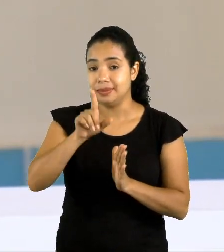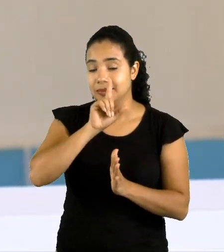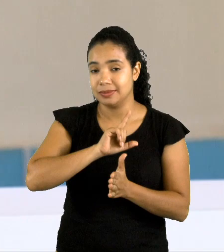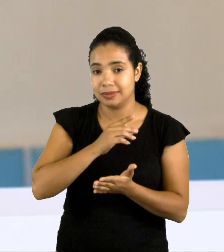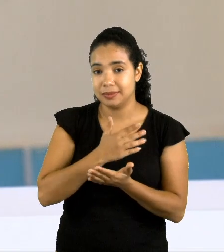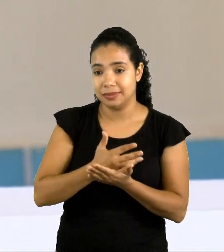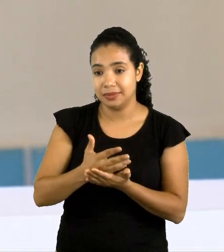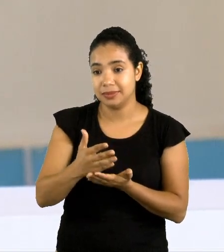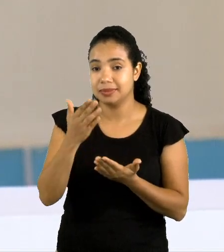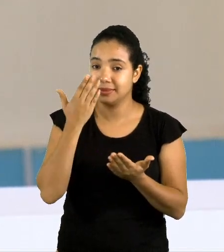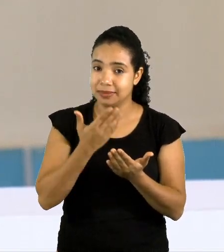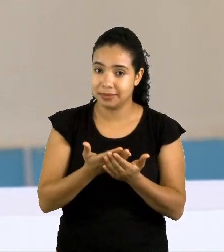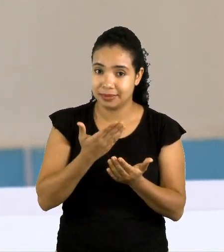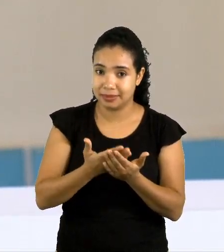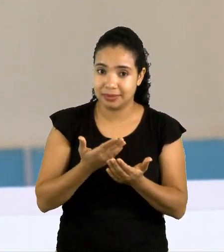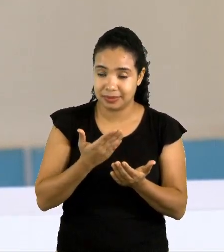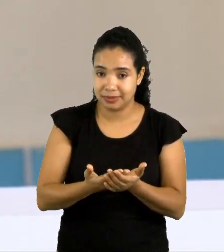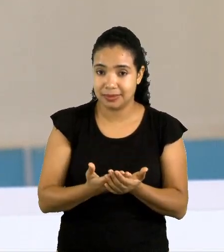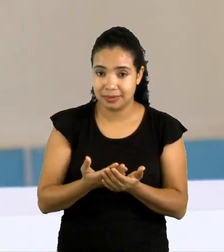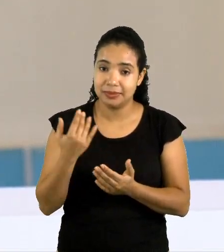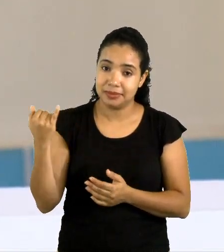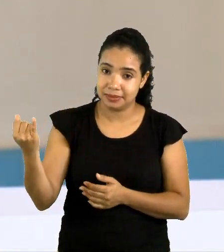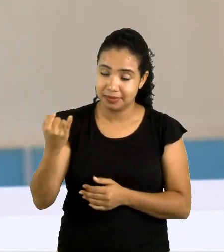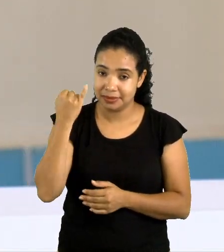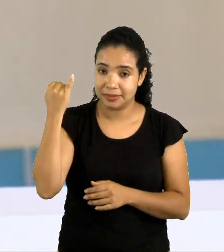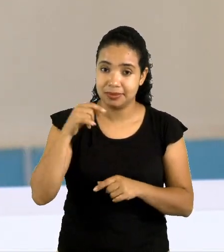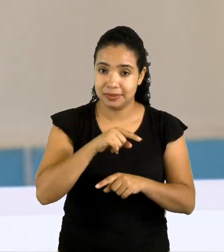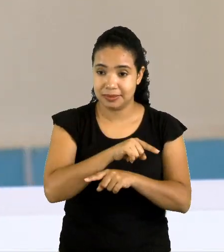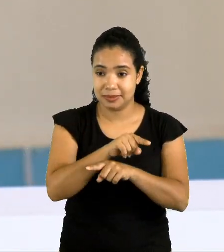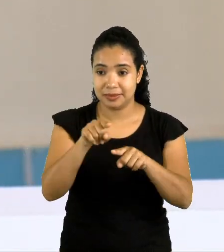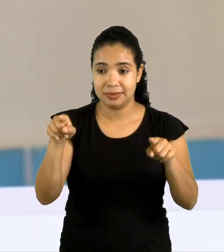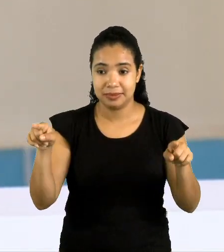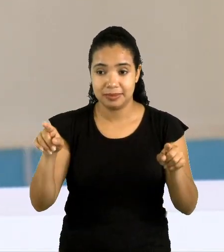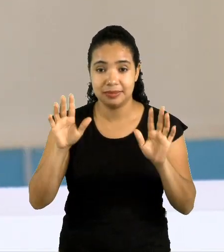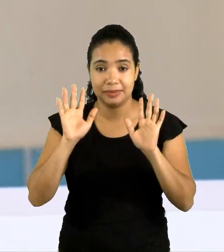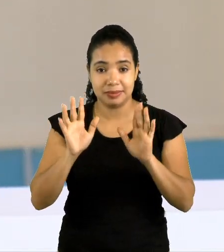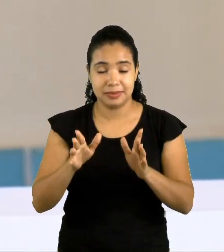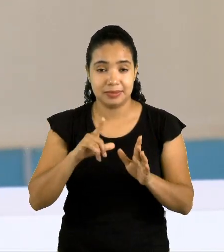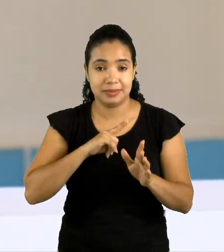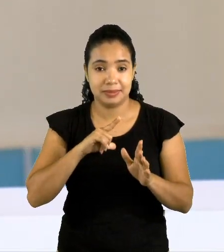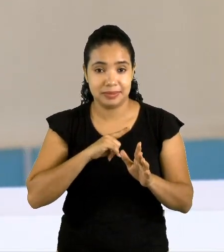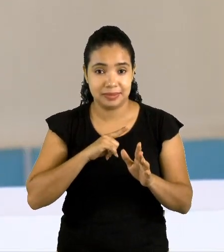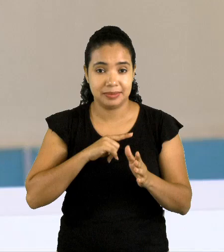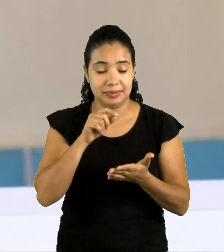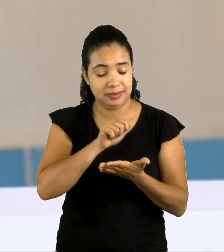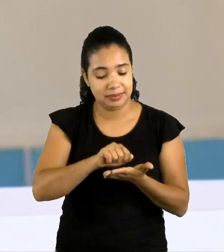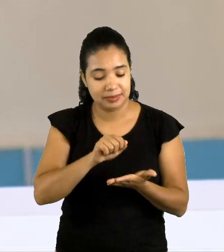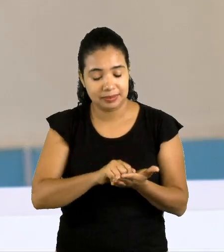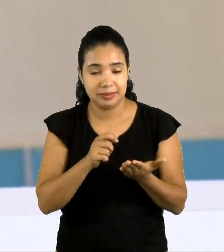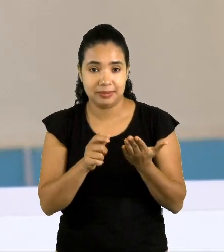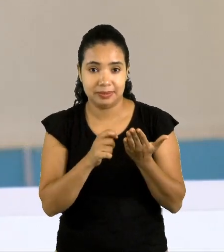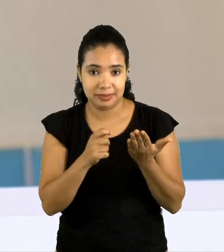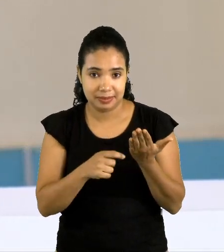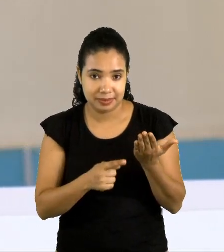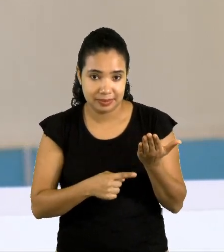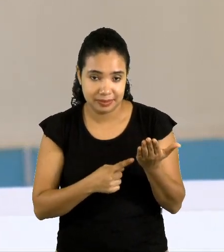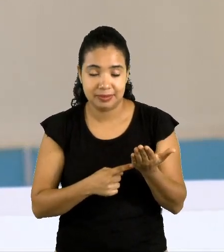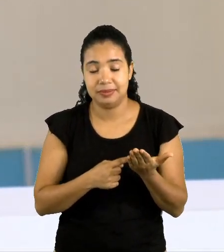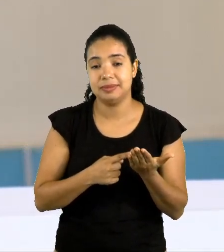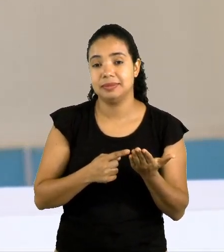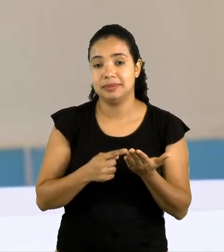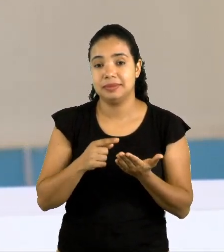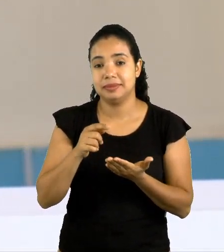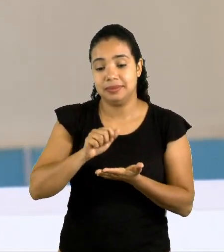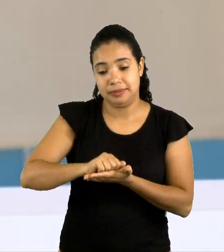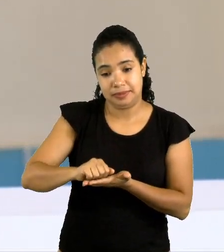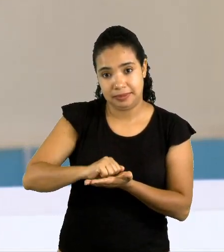as teleaulas, é importante que você já tenha caderno, lápis e borracha separado para fazer